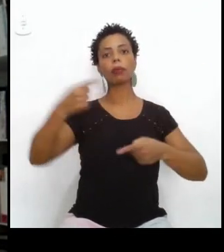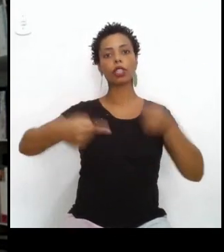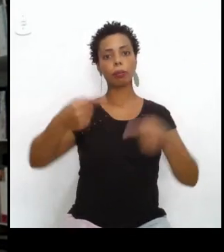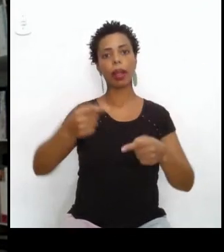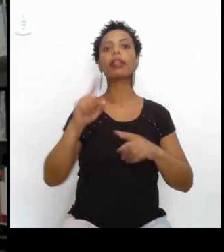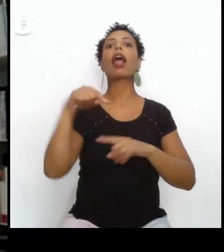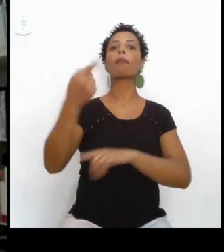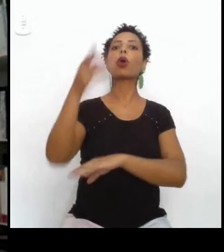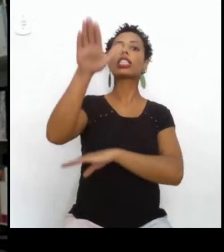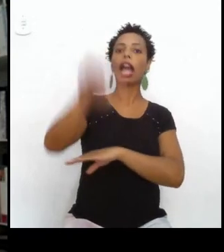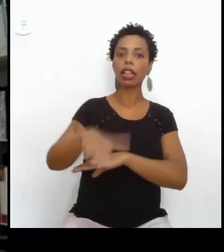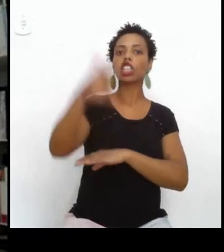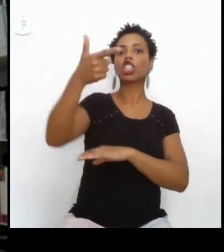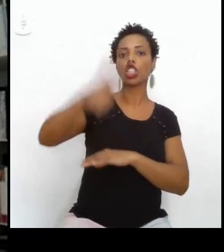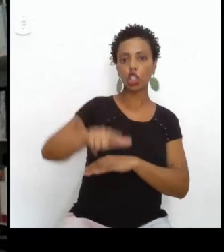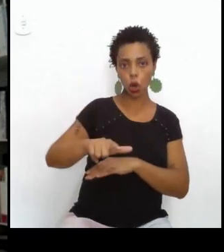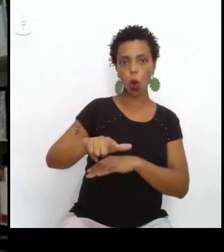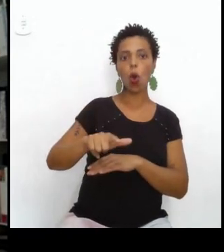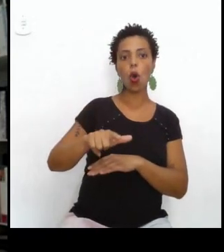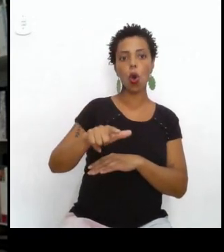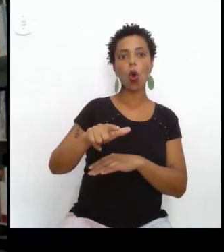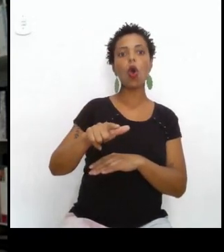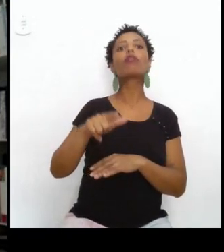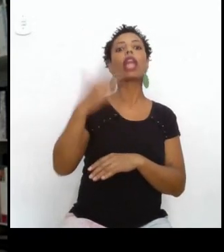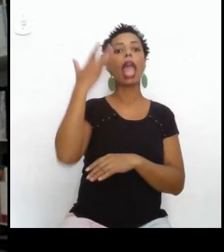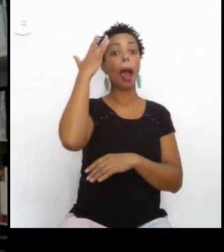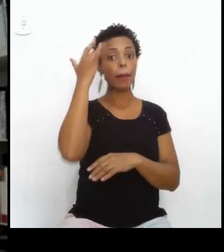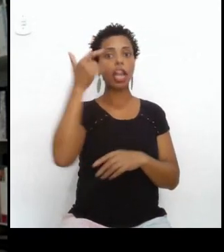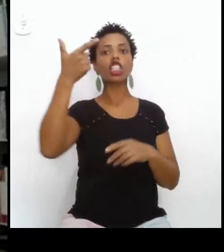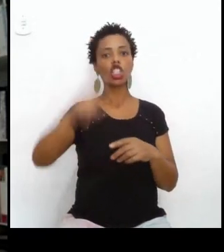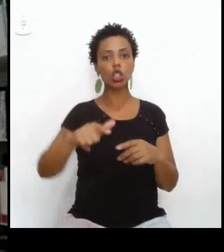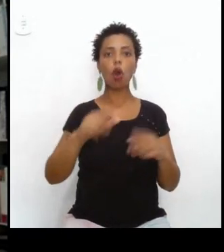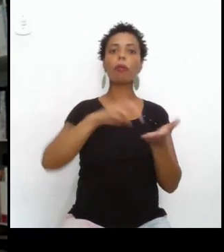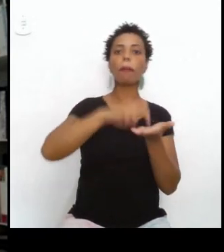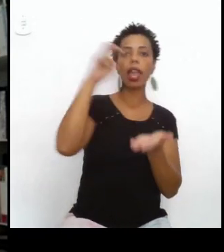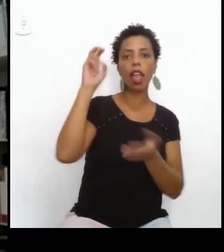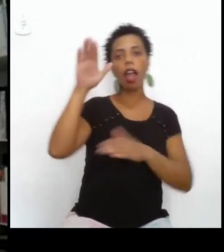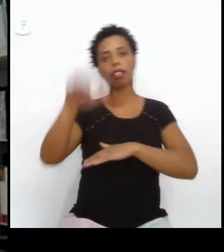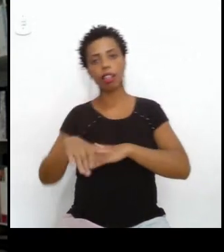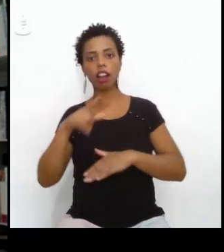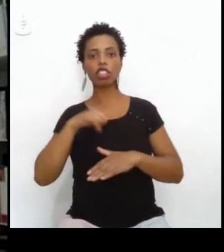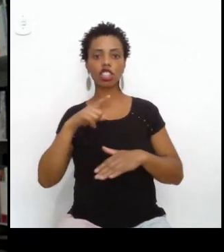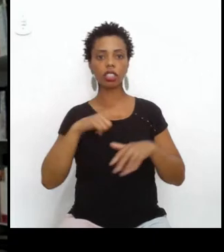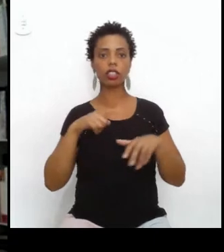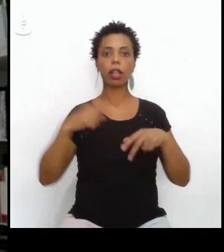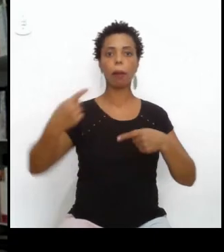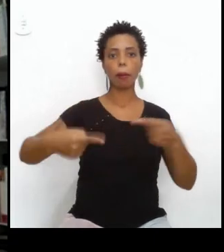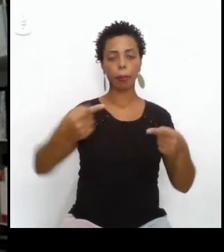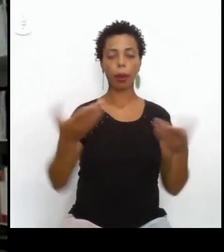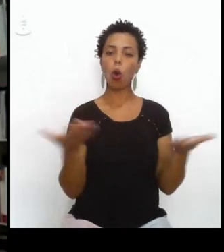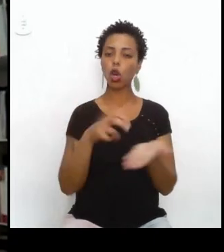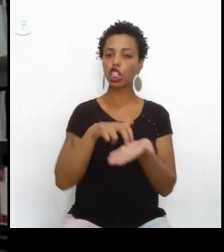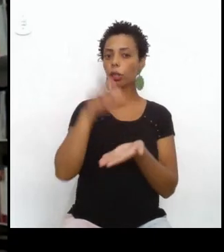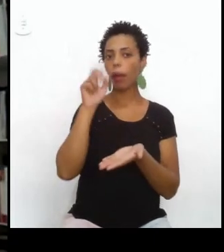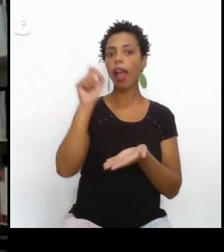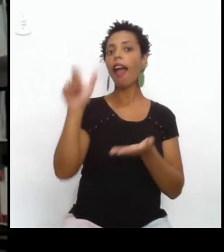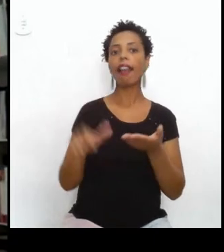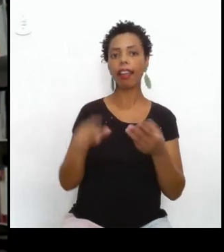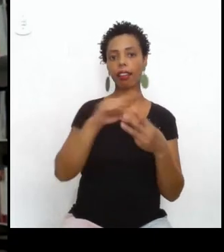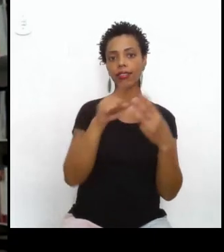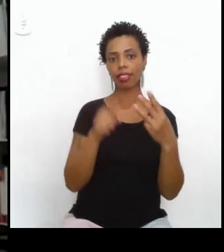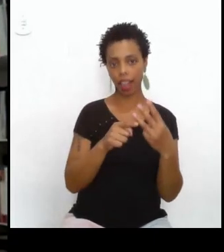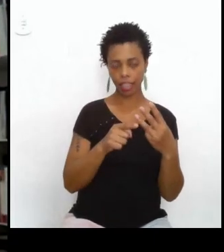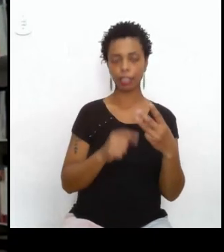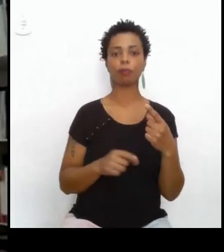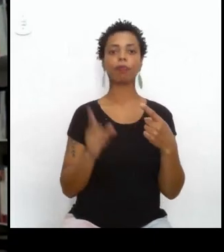hum hum outro parte sessões também A ação dessa manhã terá três apresentações